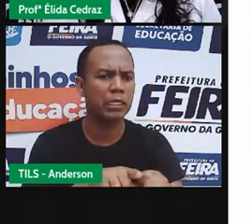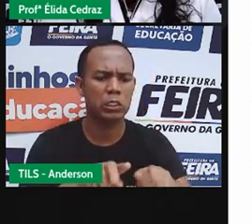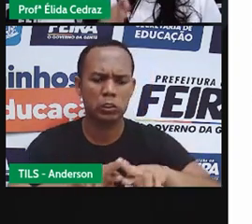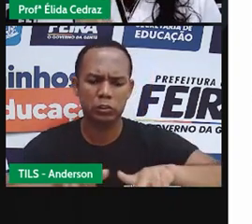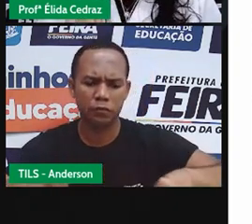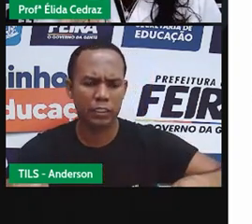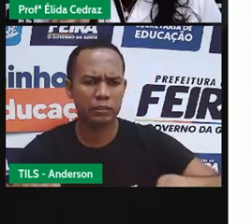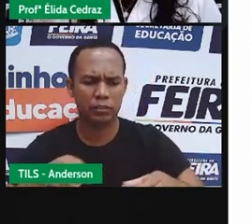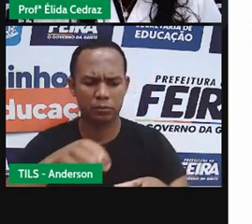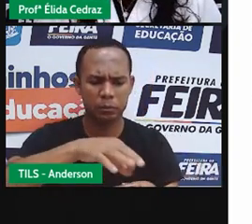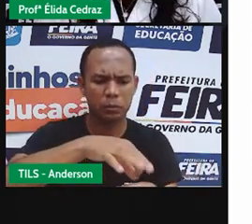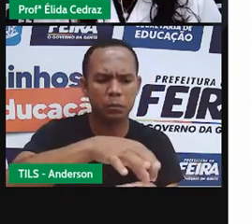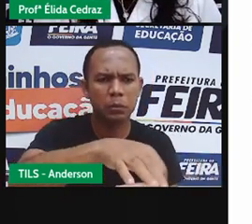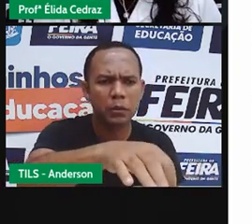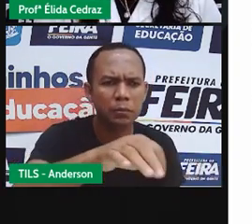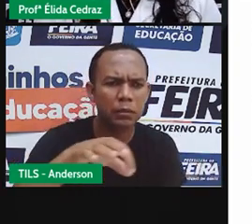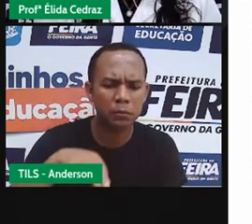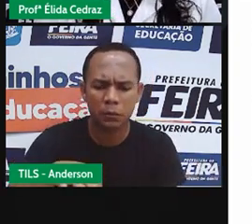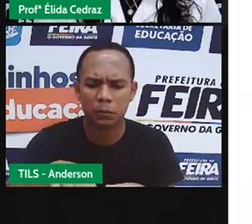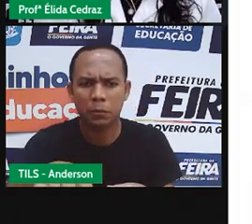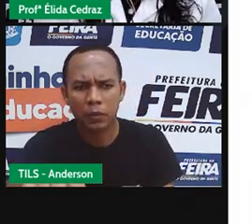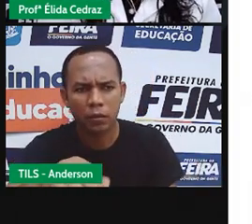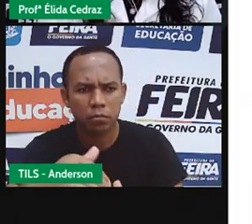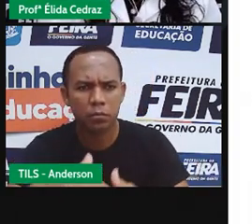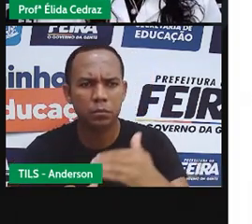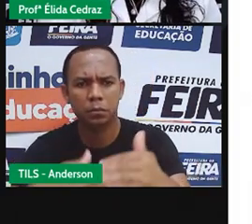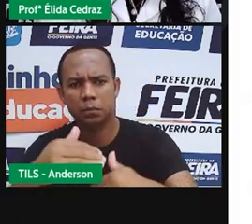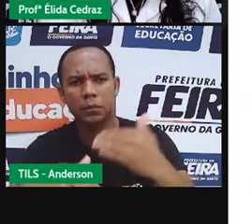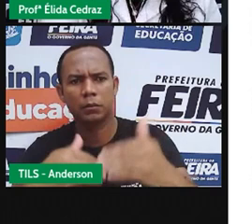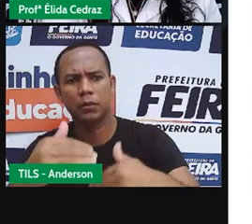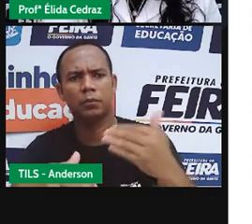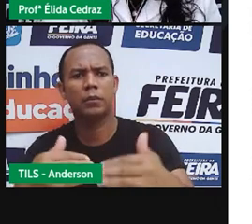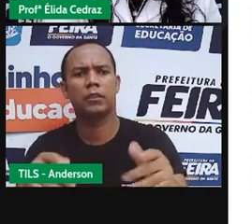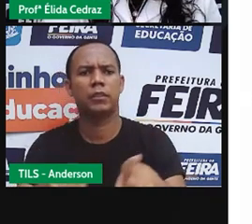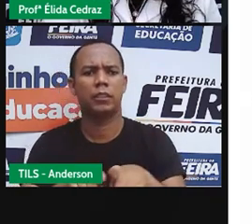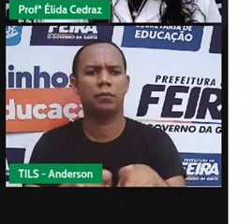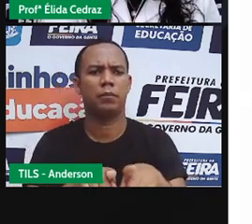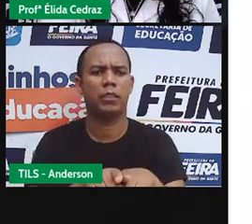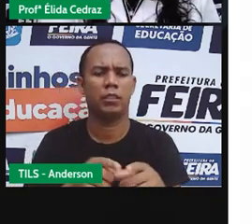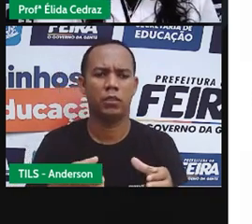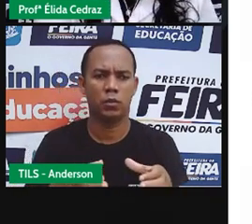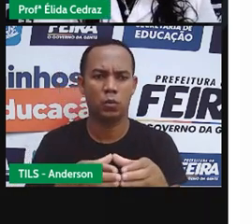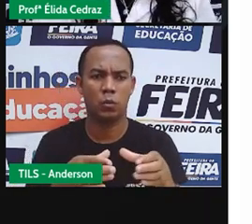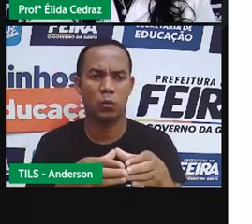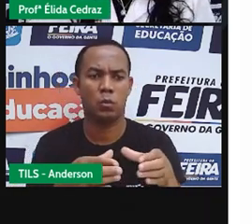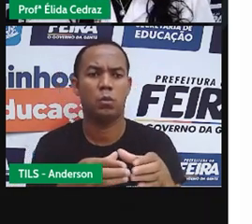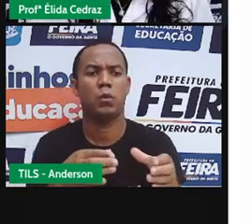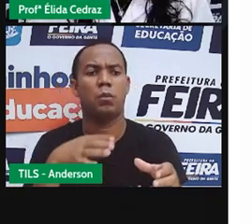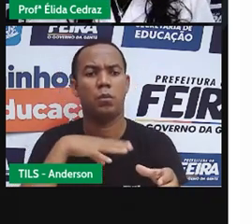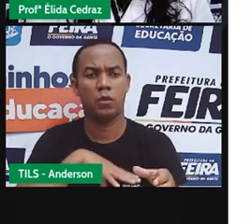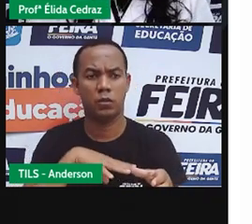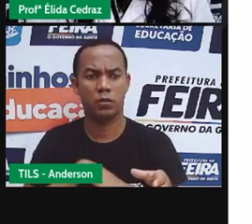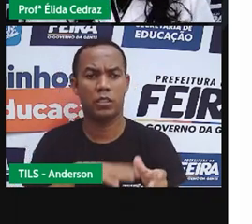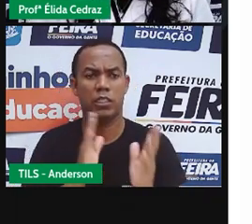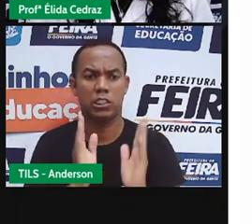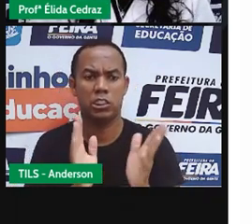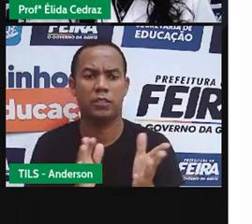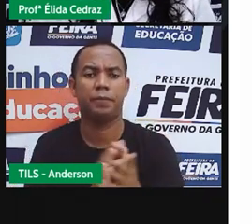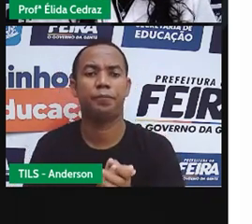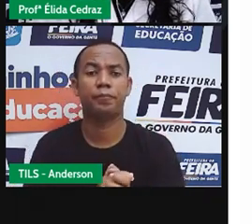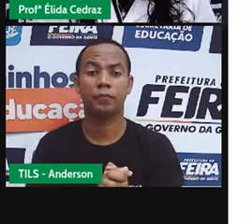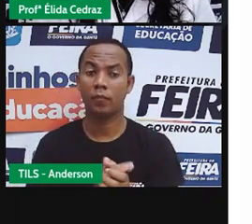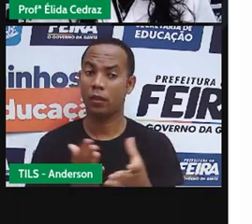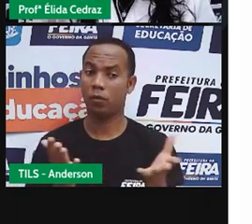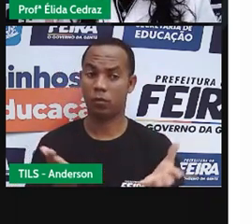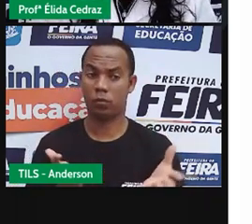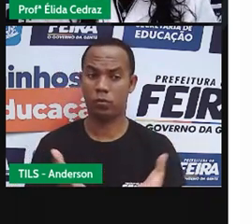chão. Depois disso, da época que os portugueses chegaram até agora,